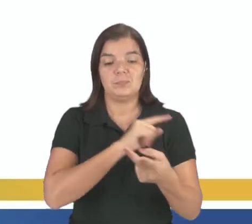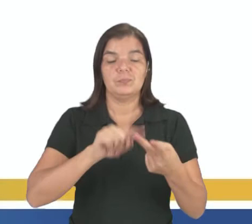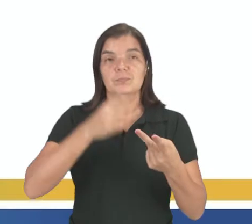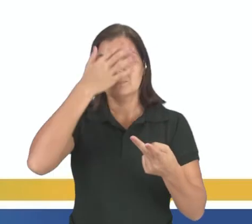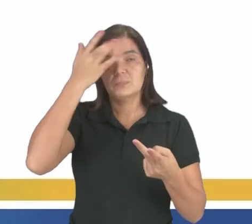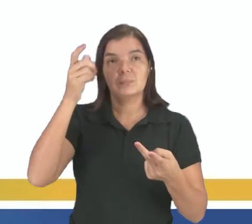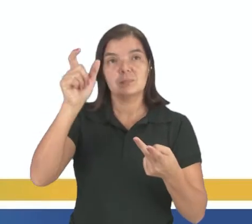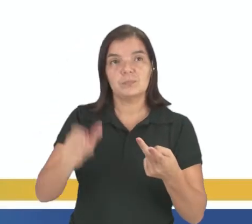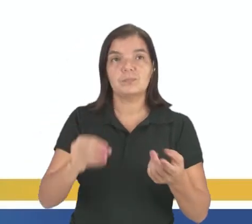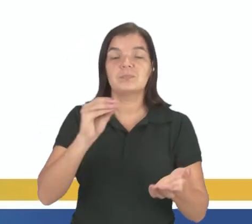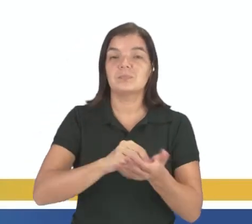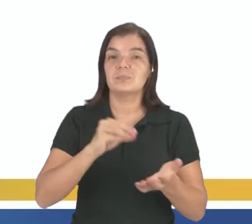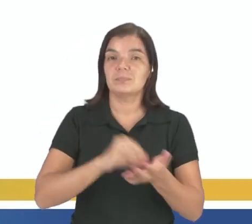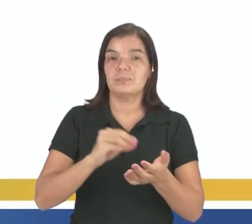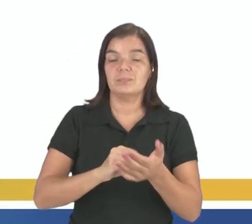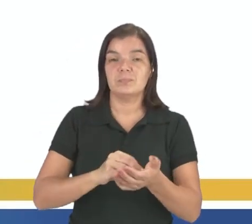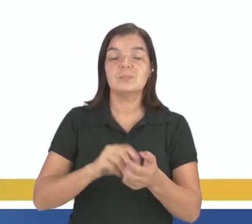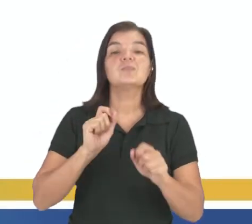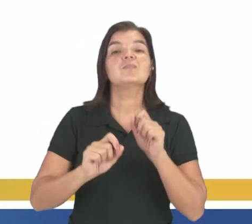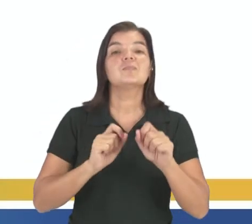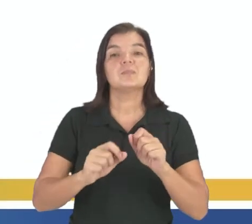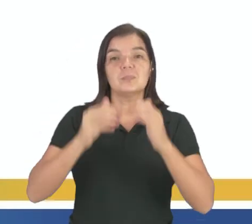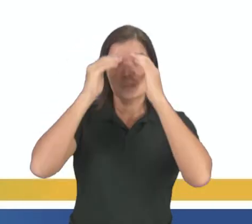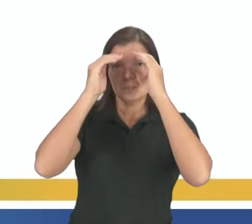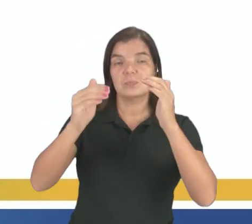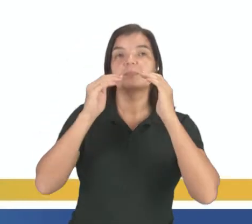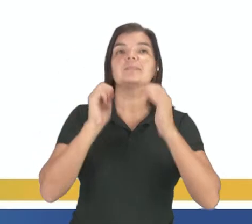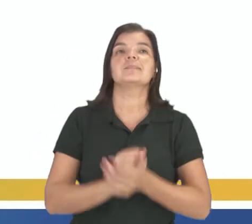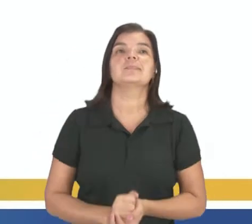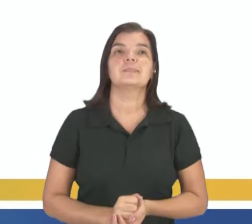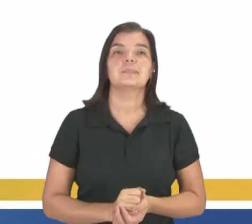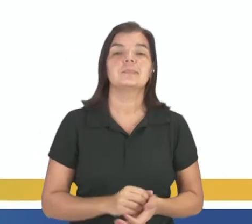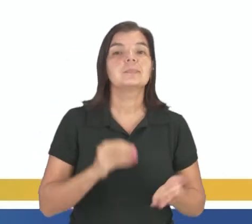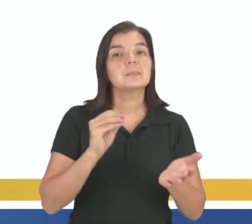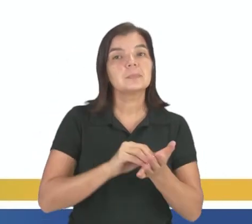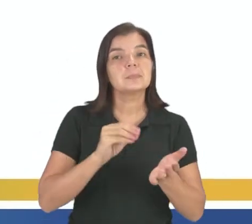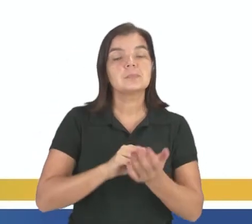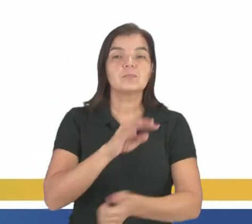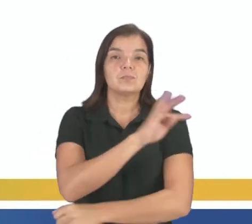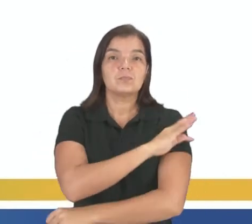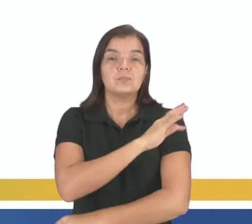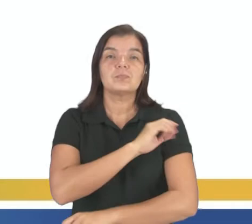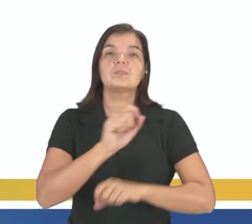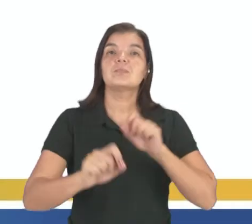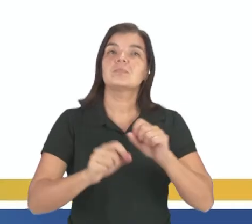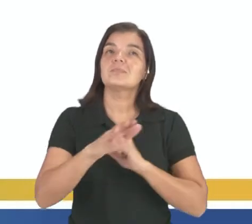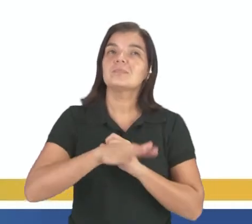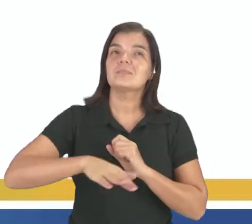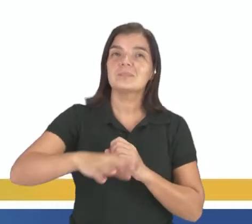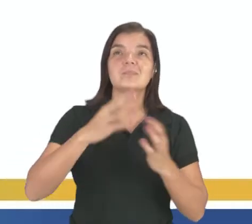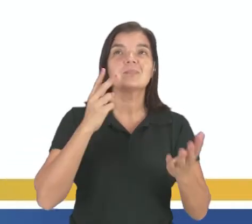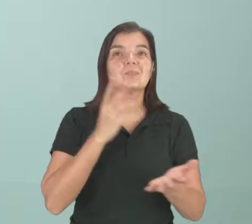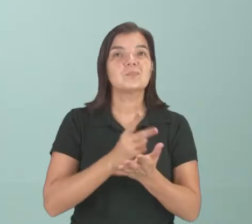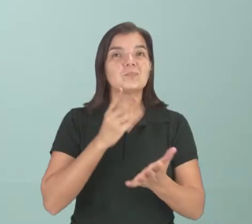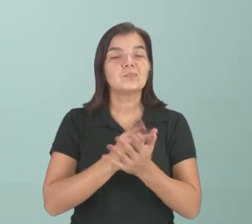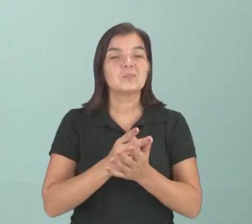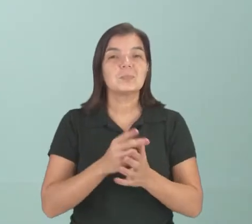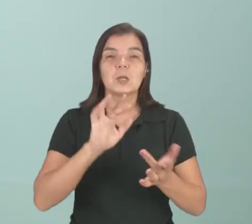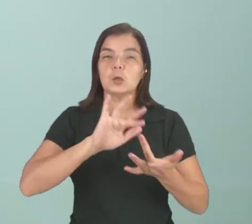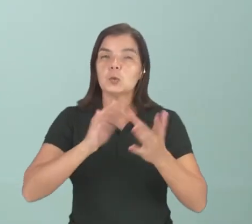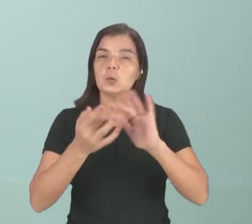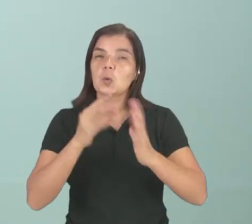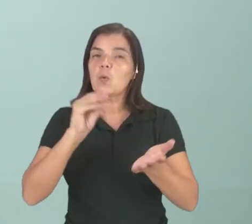falta de por indisciplina vamos falar que das faltas técnicas que a falta técnica geralmente toda a falta de